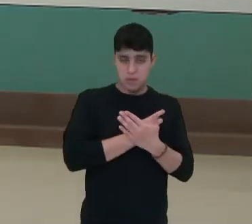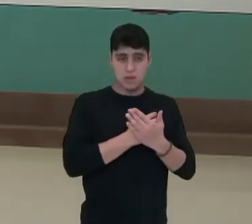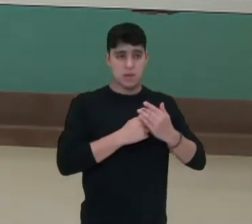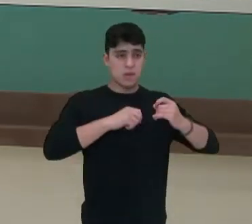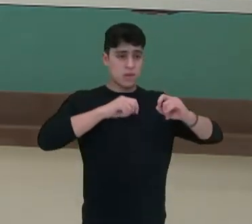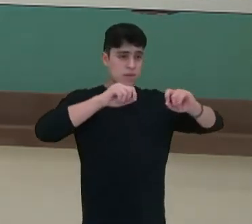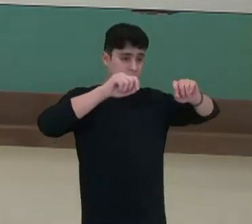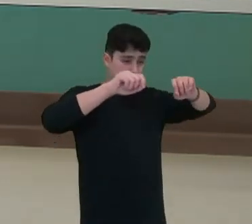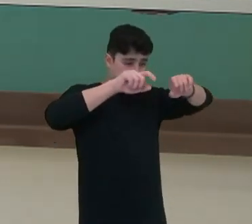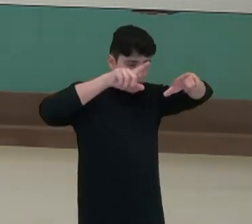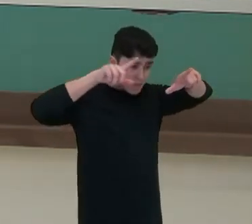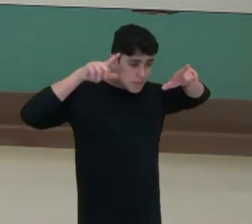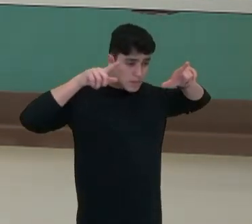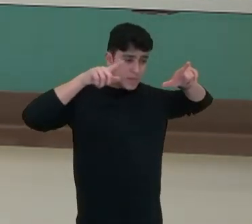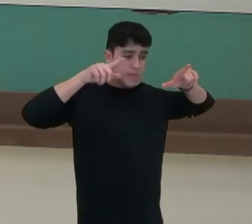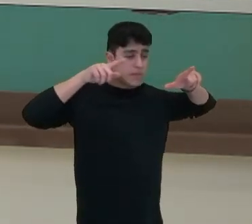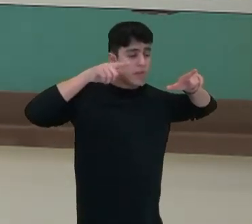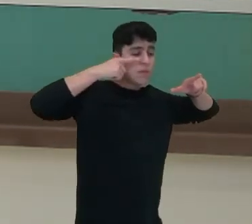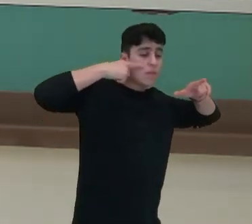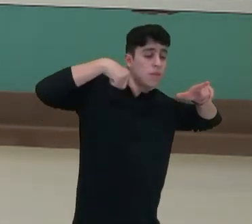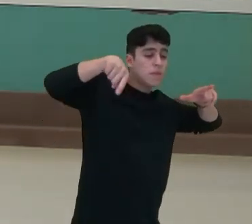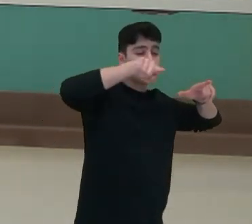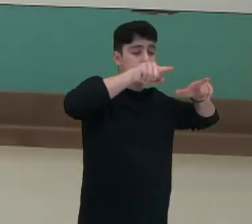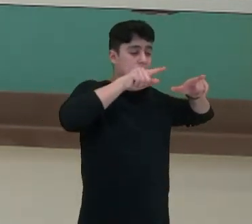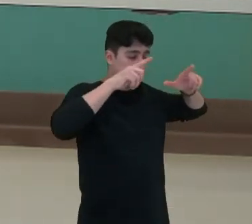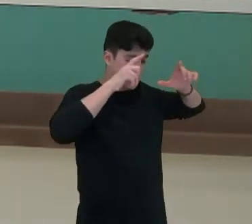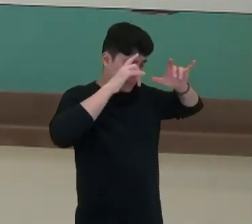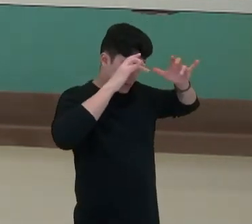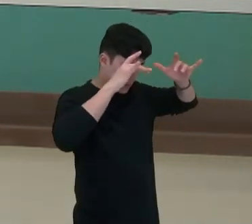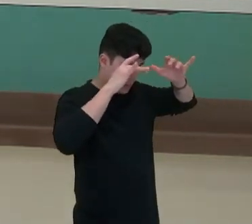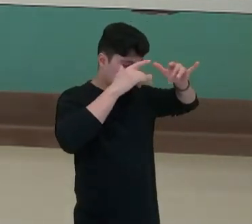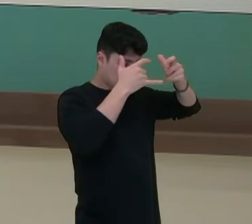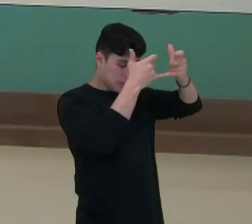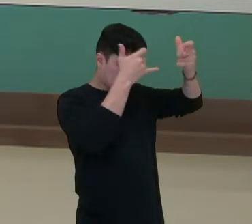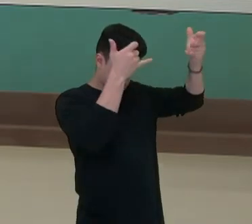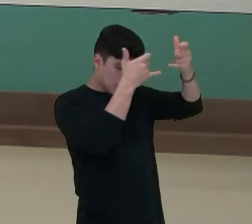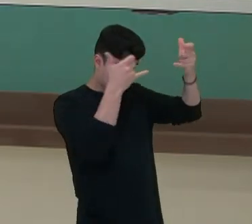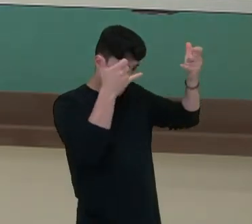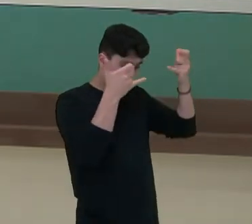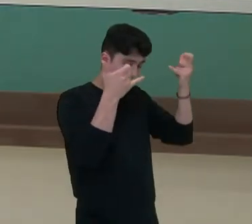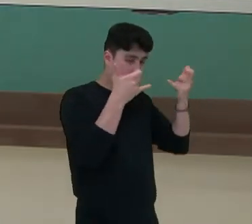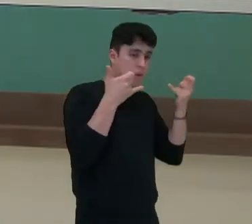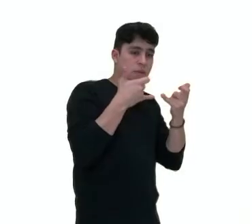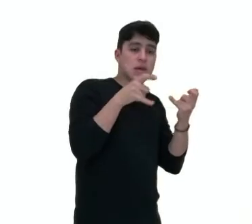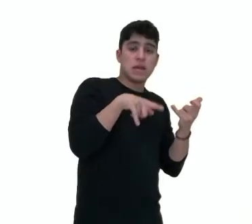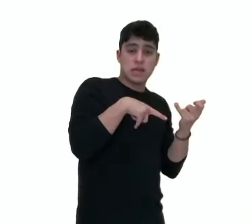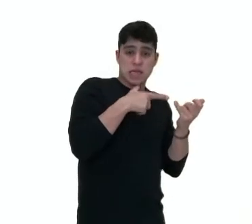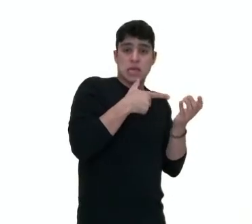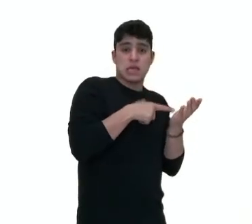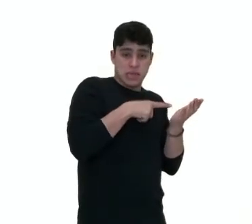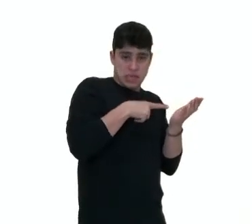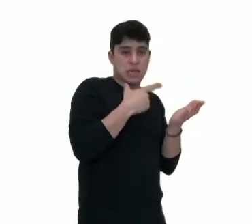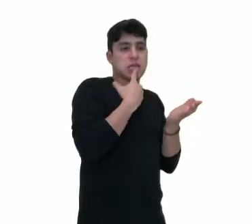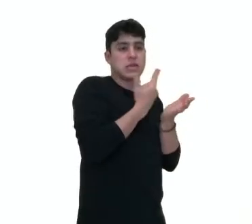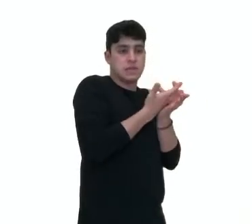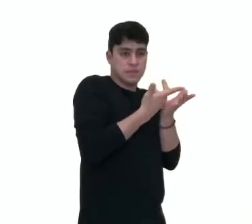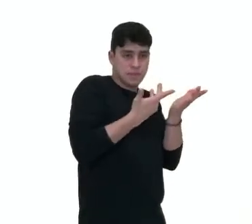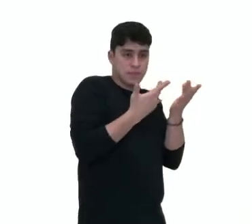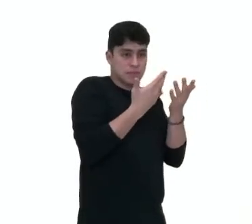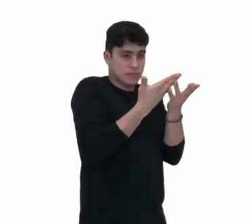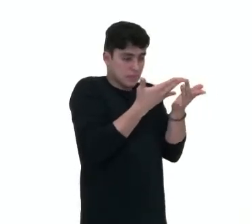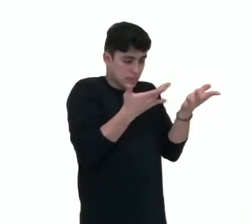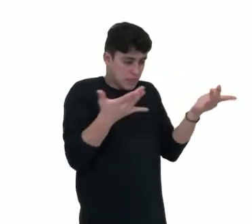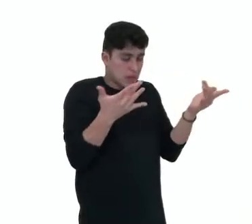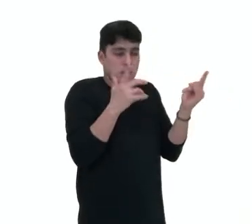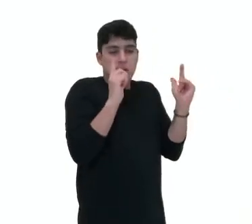na região do cérebro, onde tem vários vasos que estão conduzindo sangue. Então, quando eu digo que o AVC é